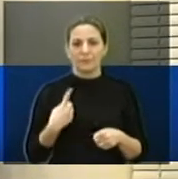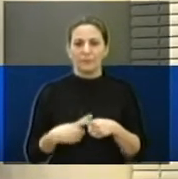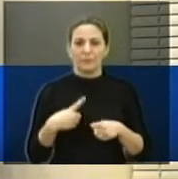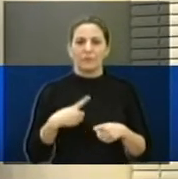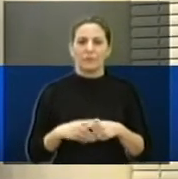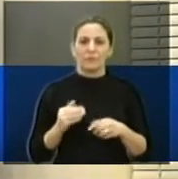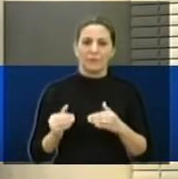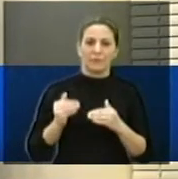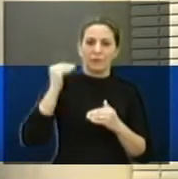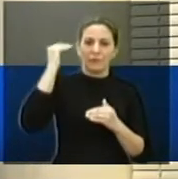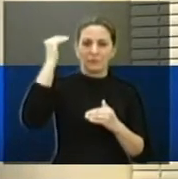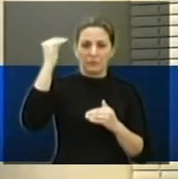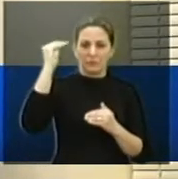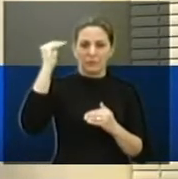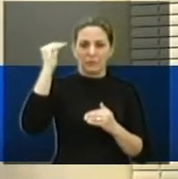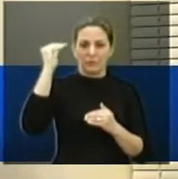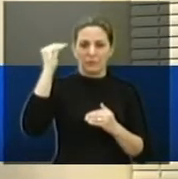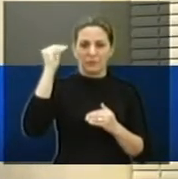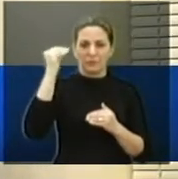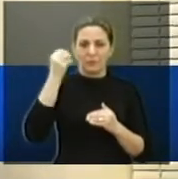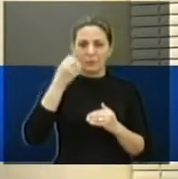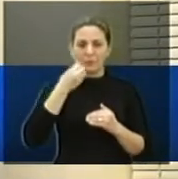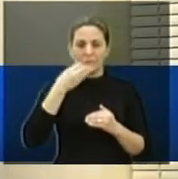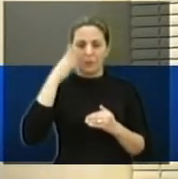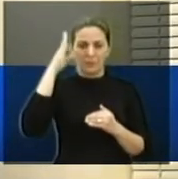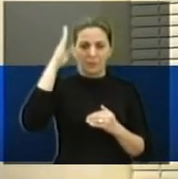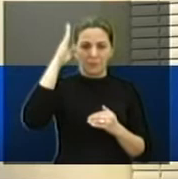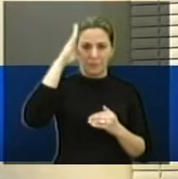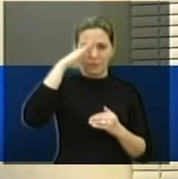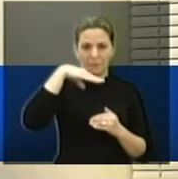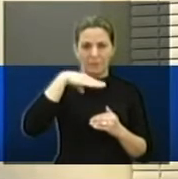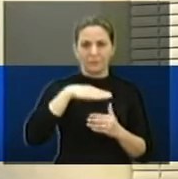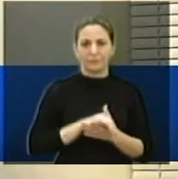estão acima do bem e do mal